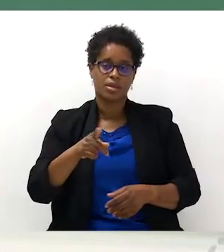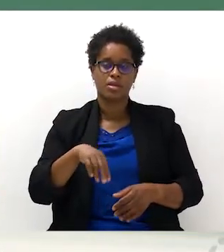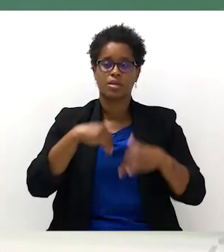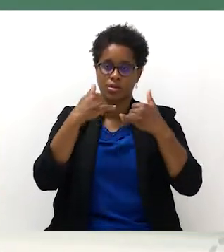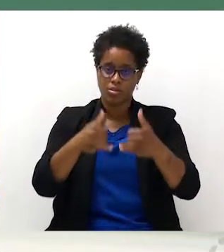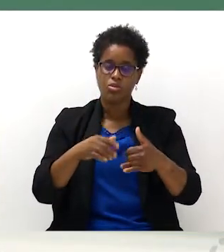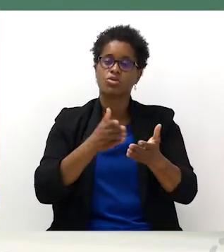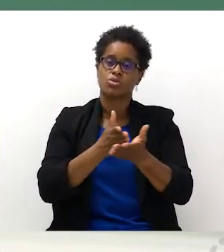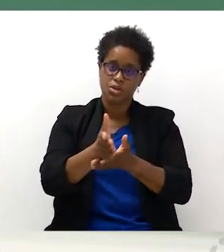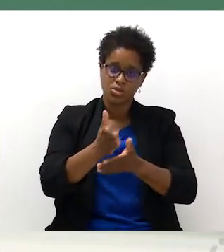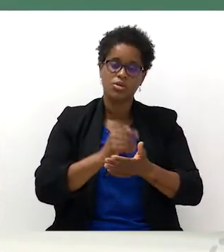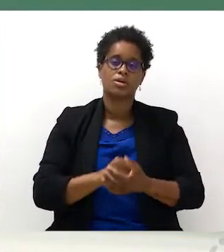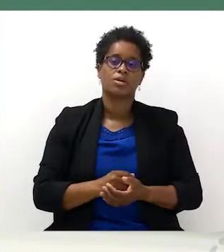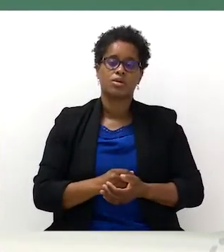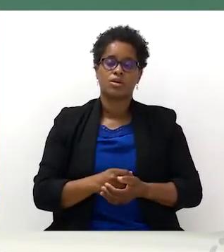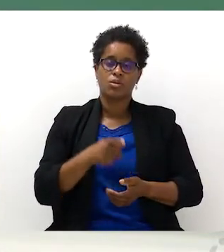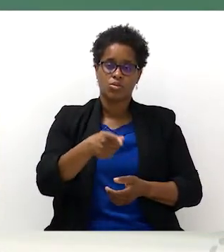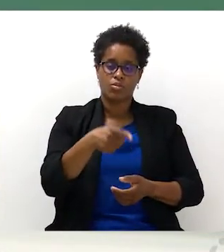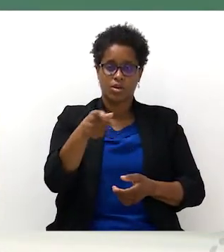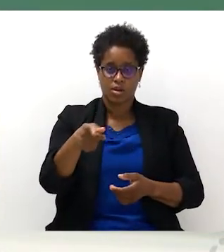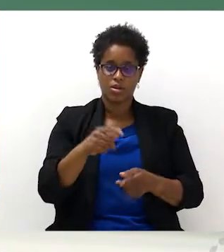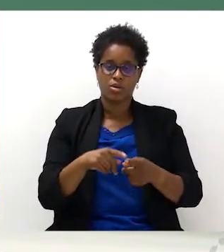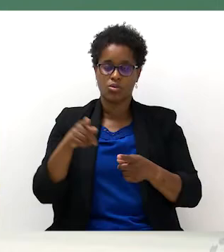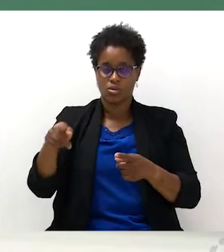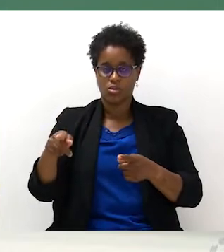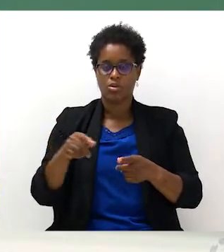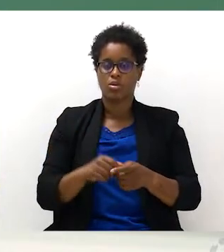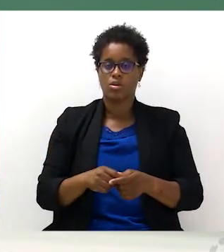Depois, continuemos. Vai para aqui, depois